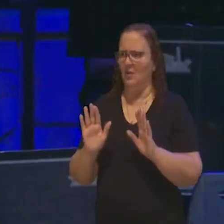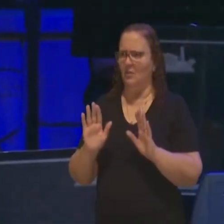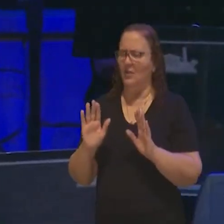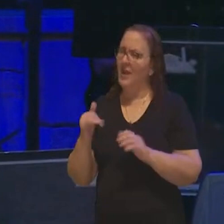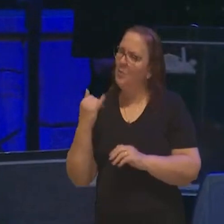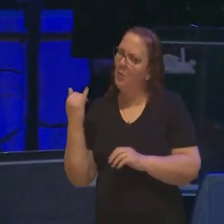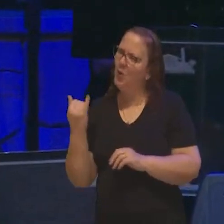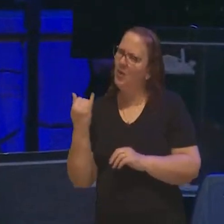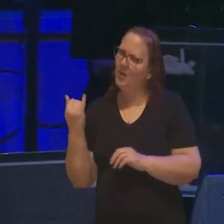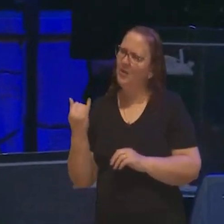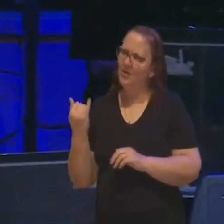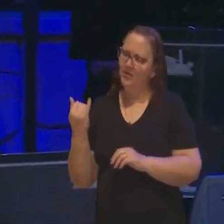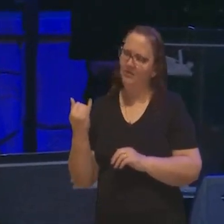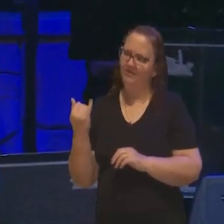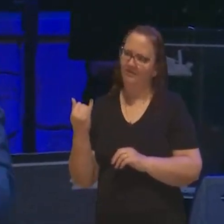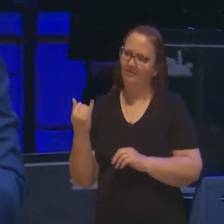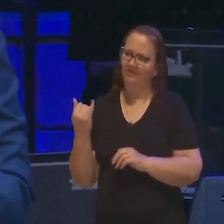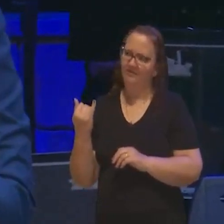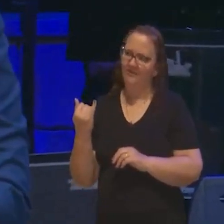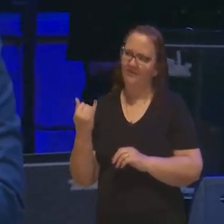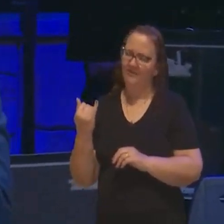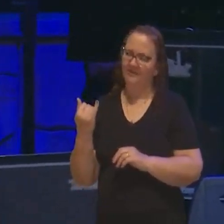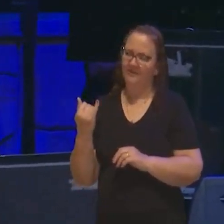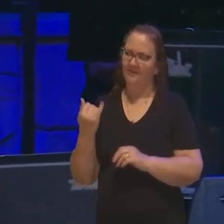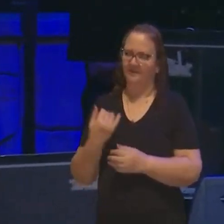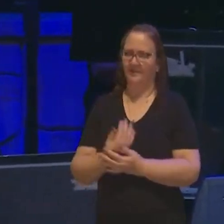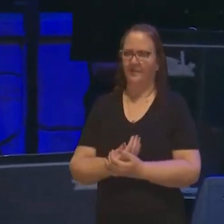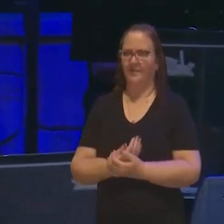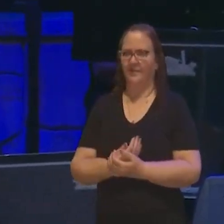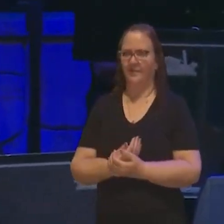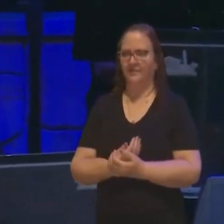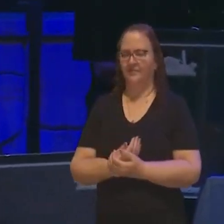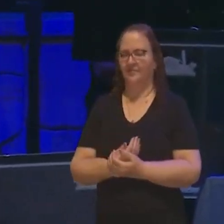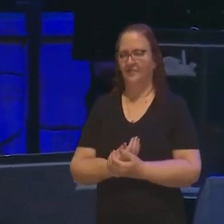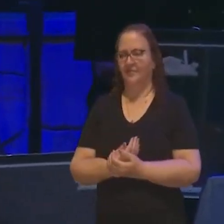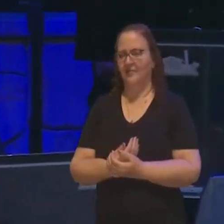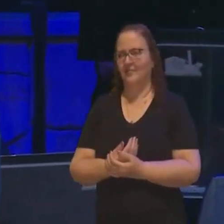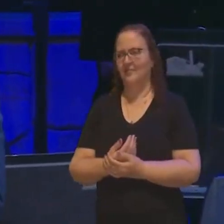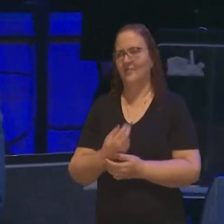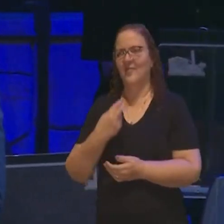ou algo não essencial. Ou seja,